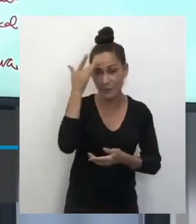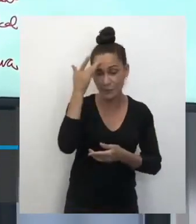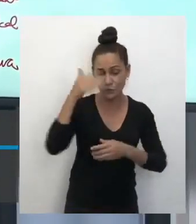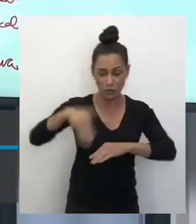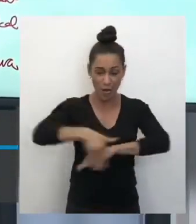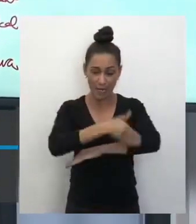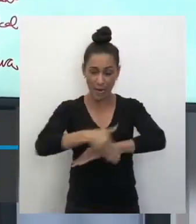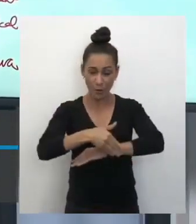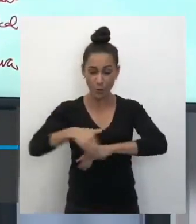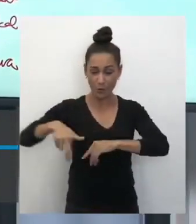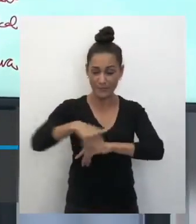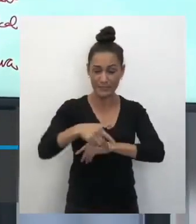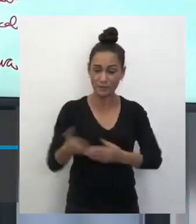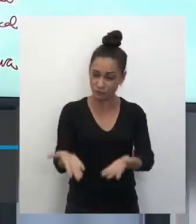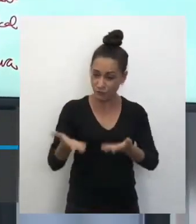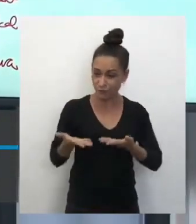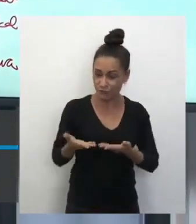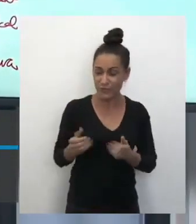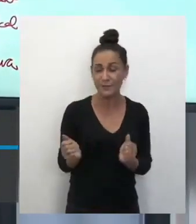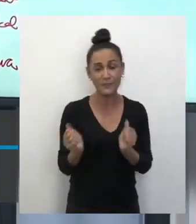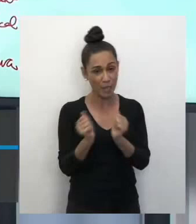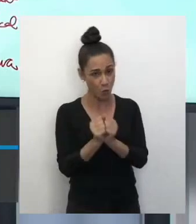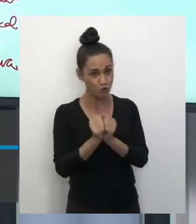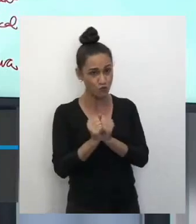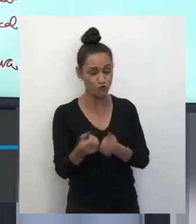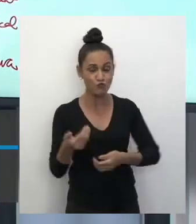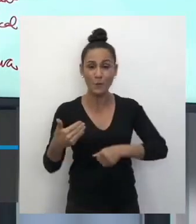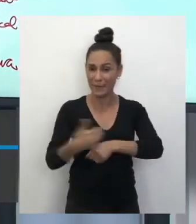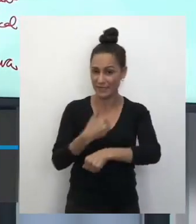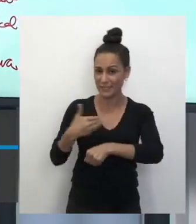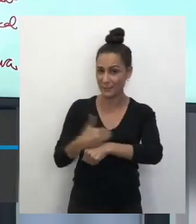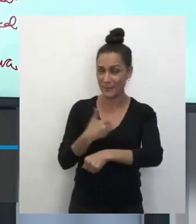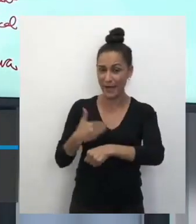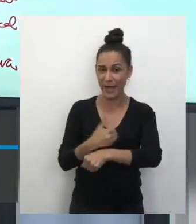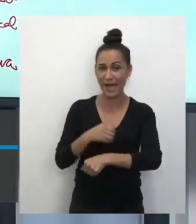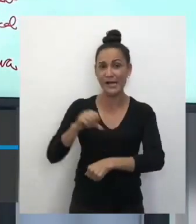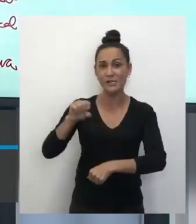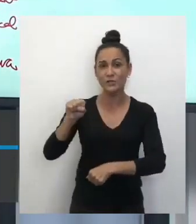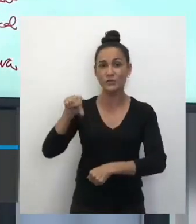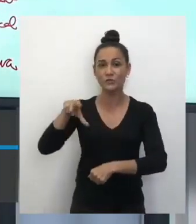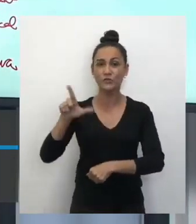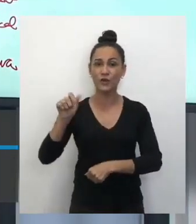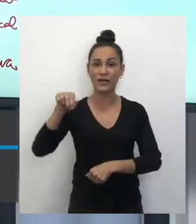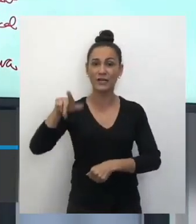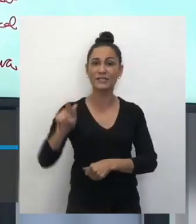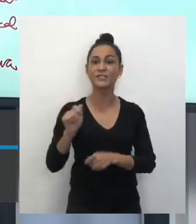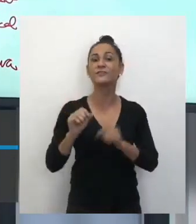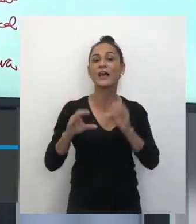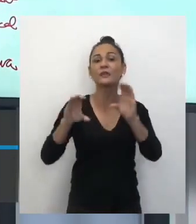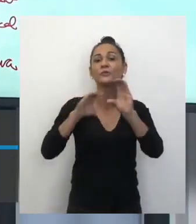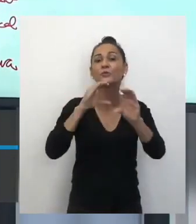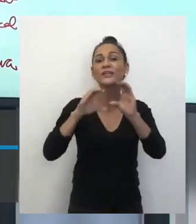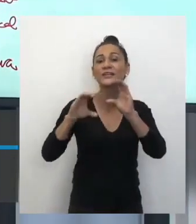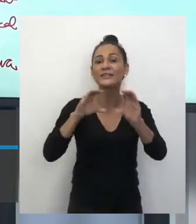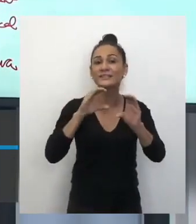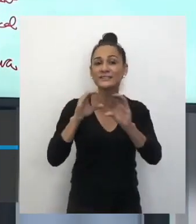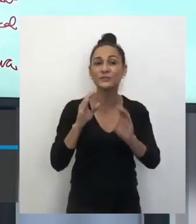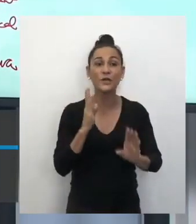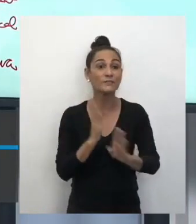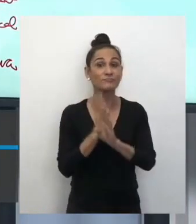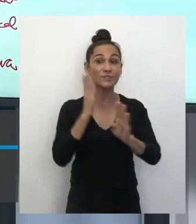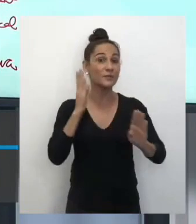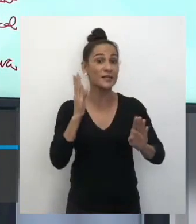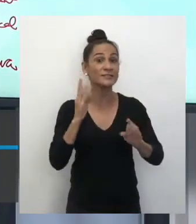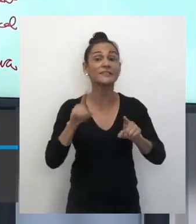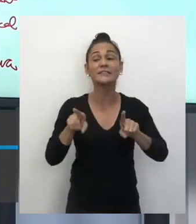na rua a participar, enfim, né? Solange fala do canto inesperado, né? Que é uma outra forma aí